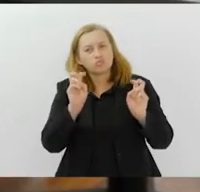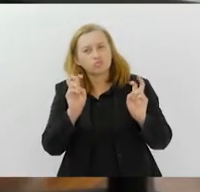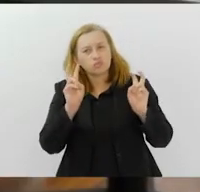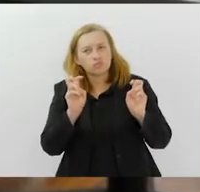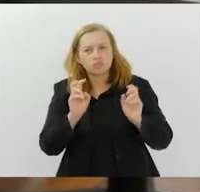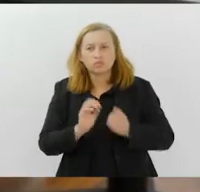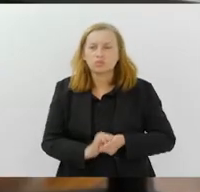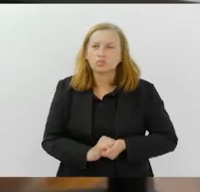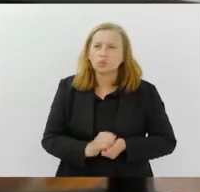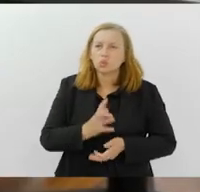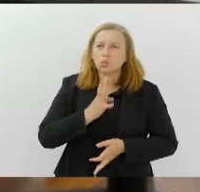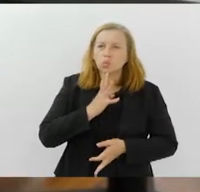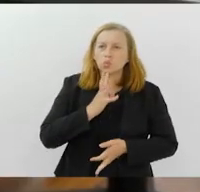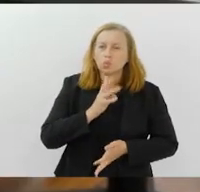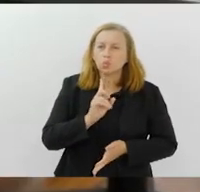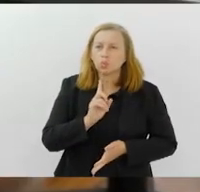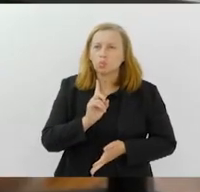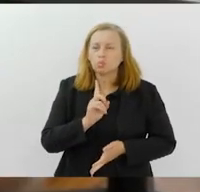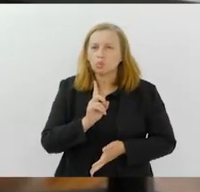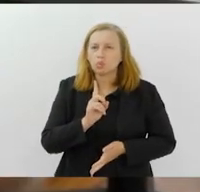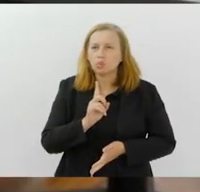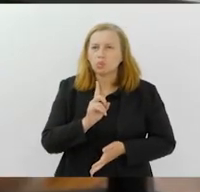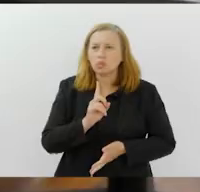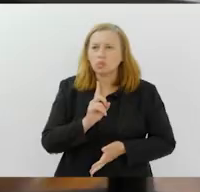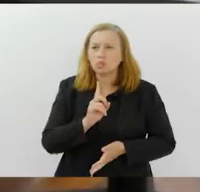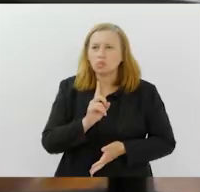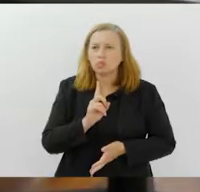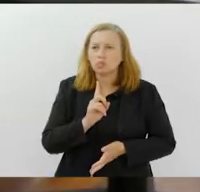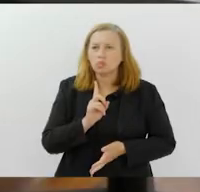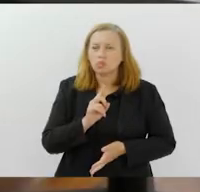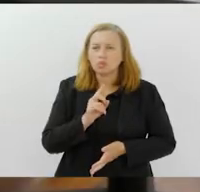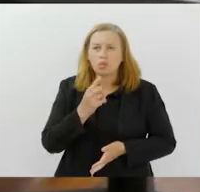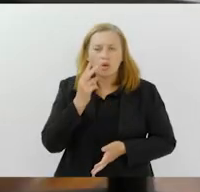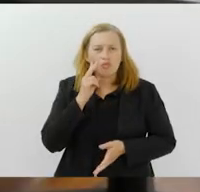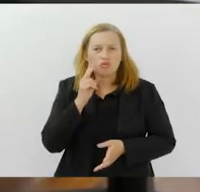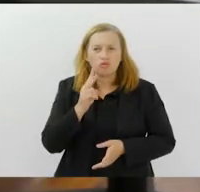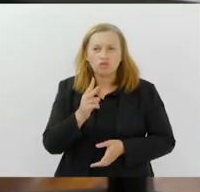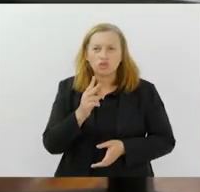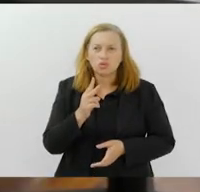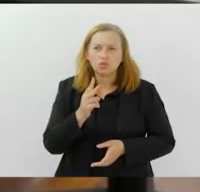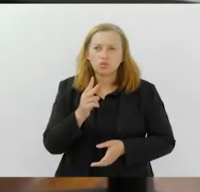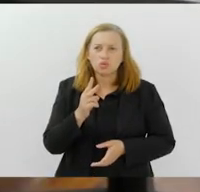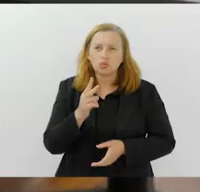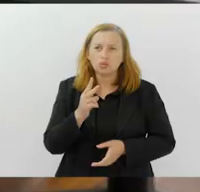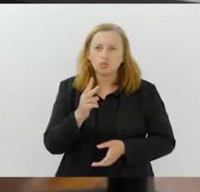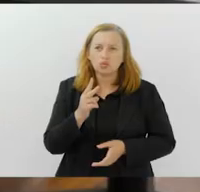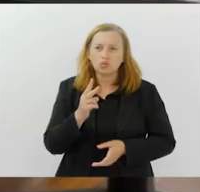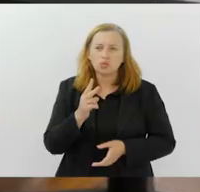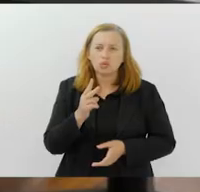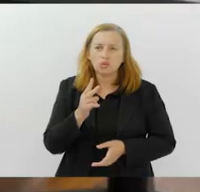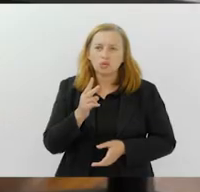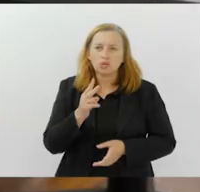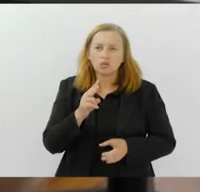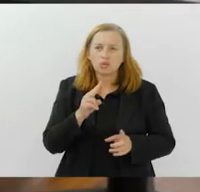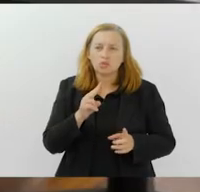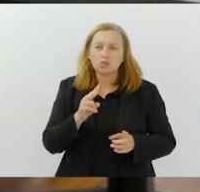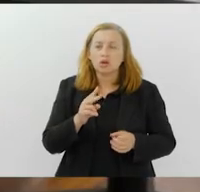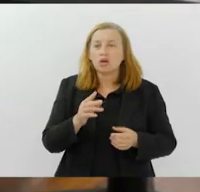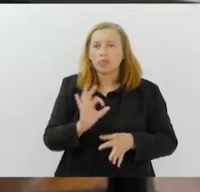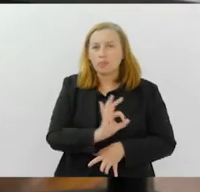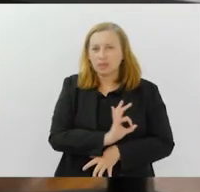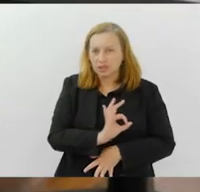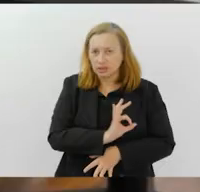que é do conhecimento mas nem sempre é é visto com olhos clínicos a polícia